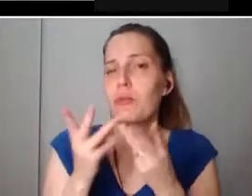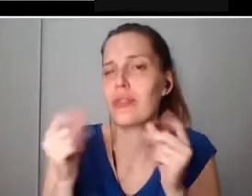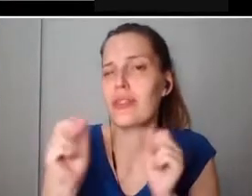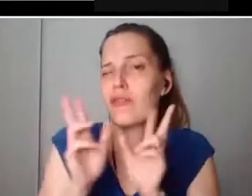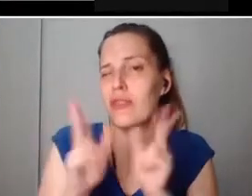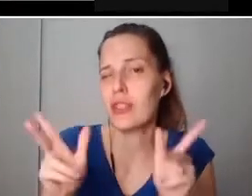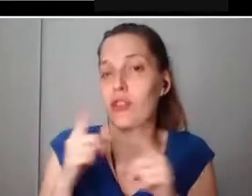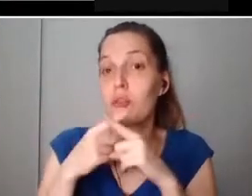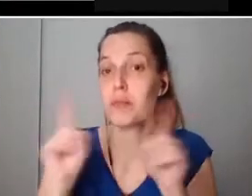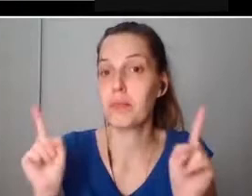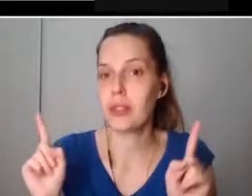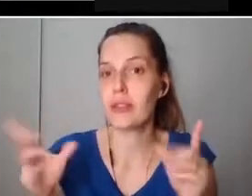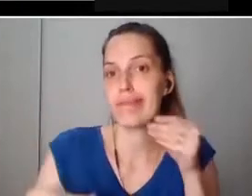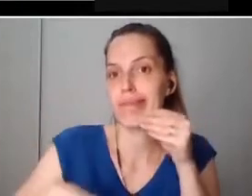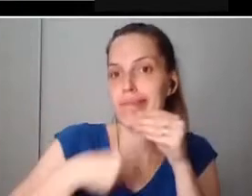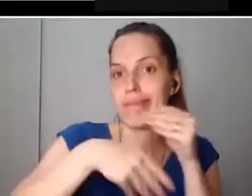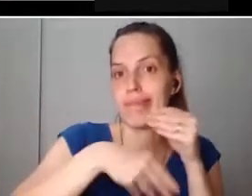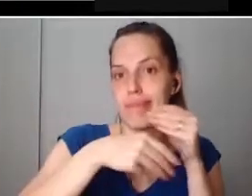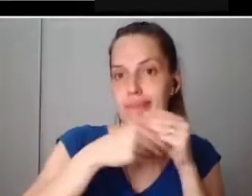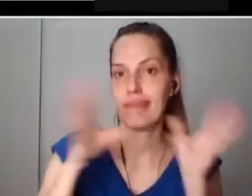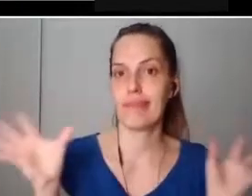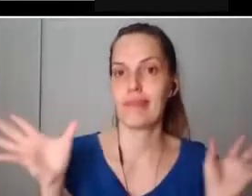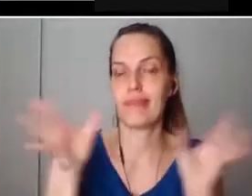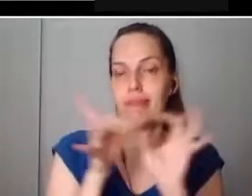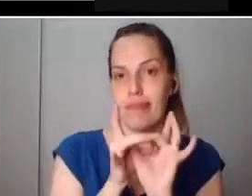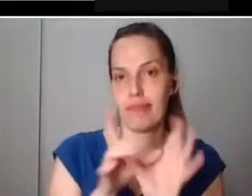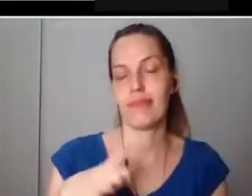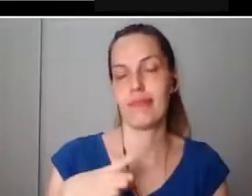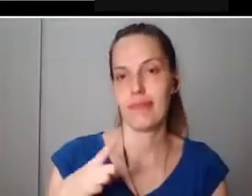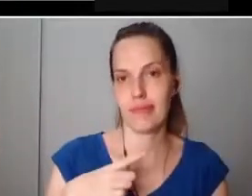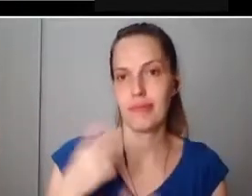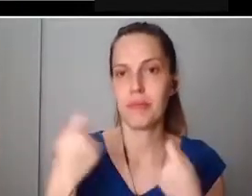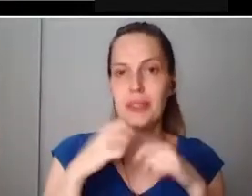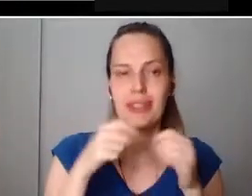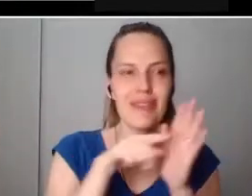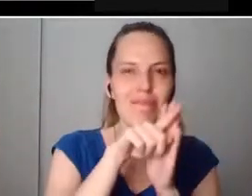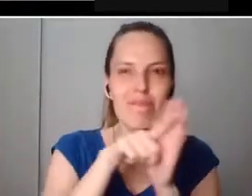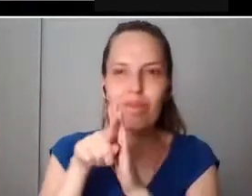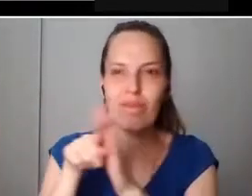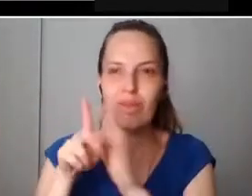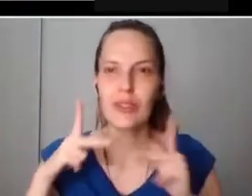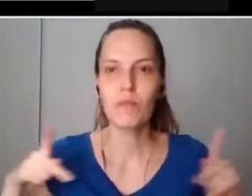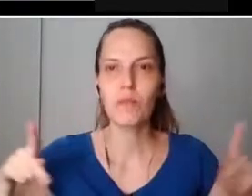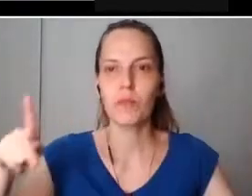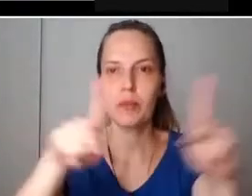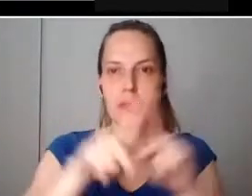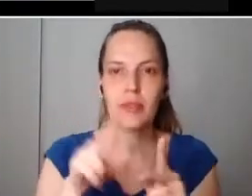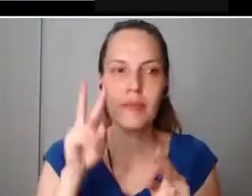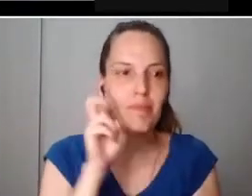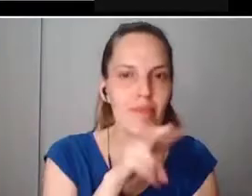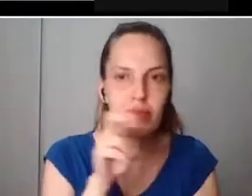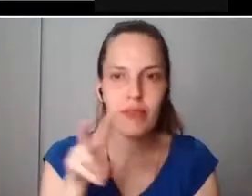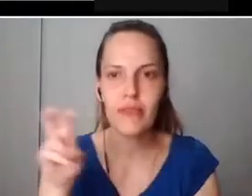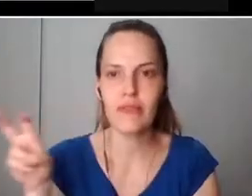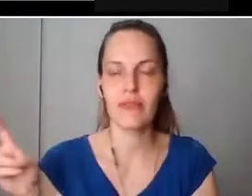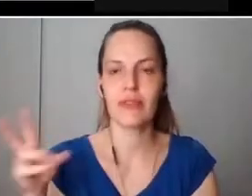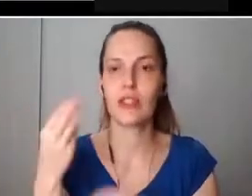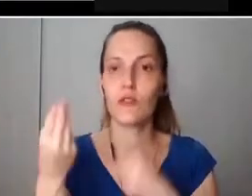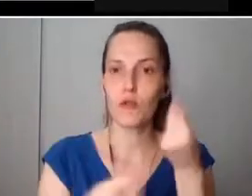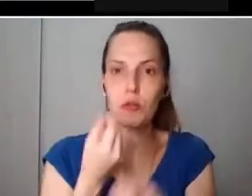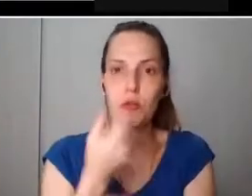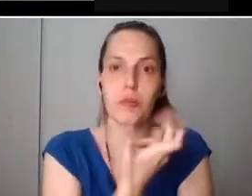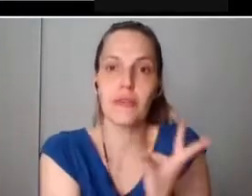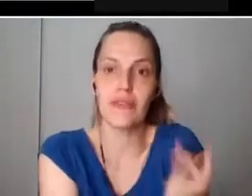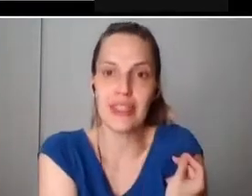complementam. Então, isso aqui a gente precisa medir na população para ter uma ideia do que cada vacina está fazendo. Então, a gente precisa de tempo para